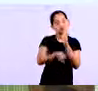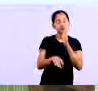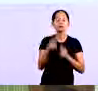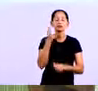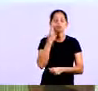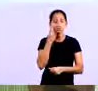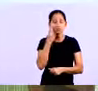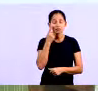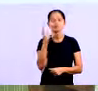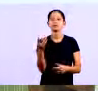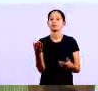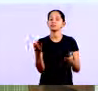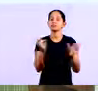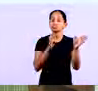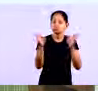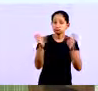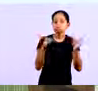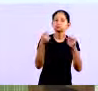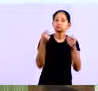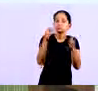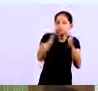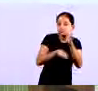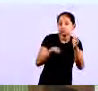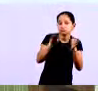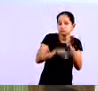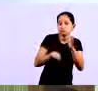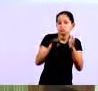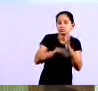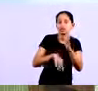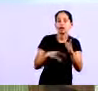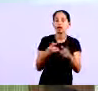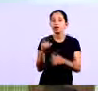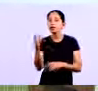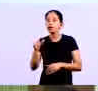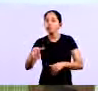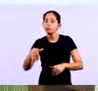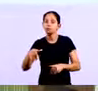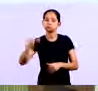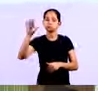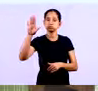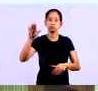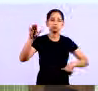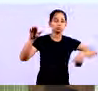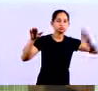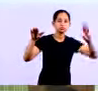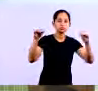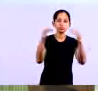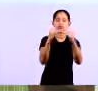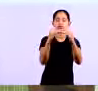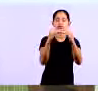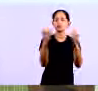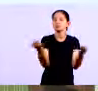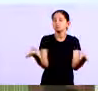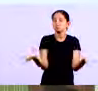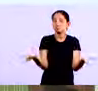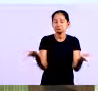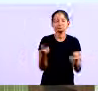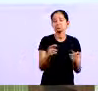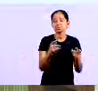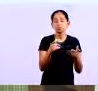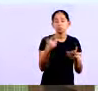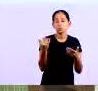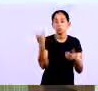e um pouco a mais o que você vende é só margem de lucro se a margem for pequena se as suas despesas forem grandes com certeza você vai ter prejuízo não importa o volume que você venda